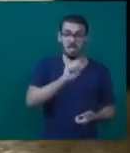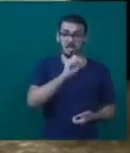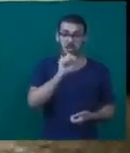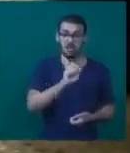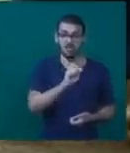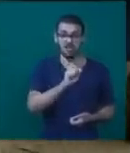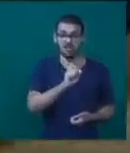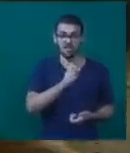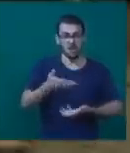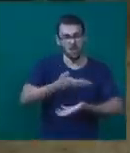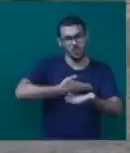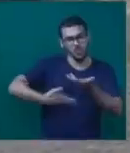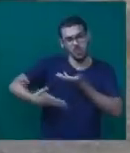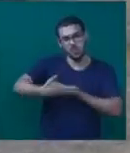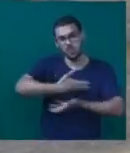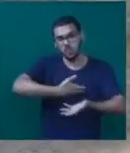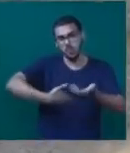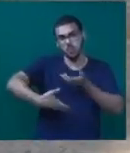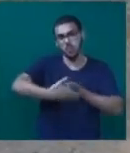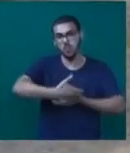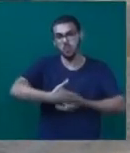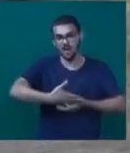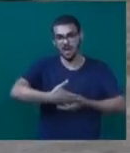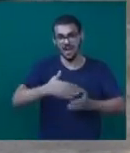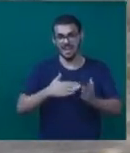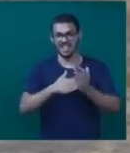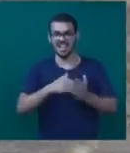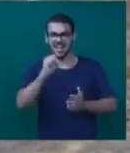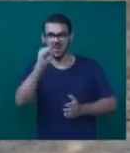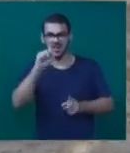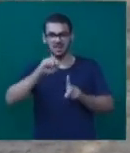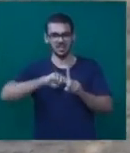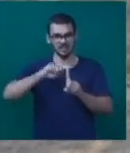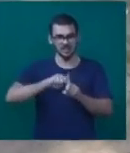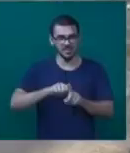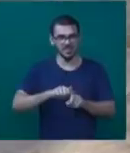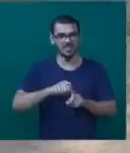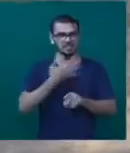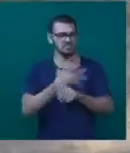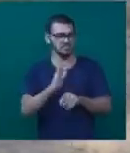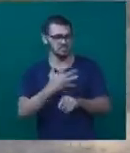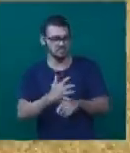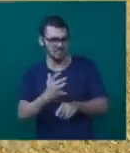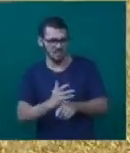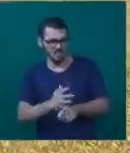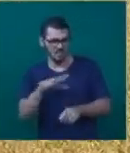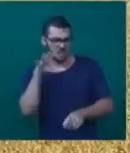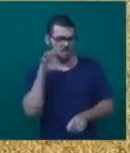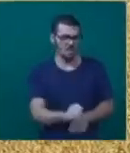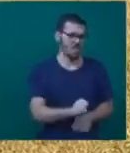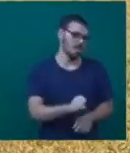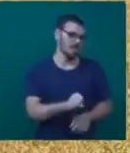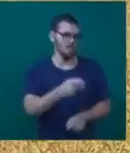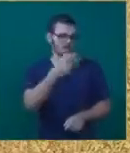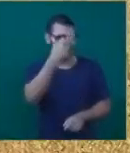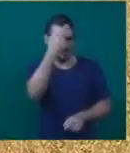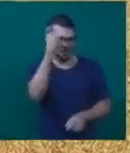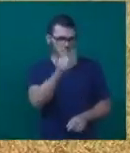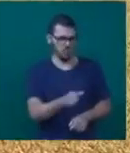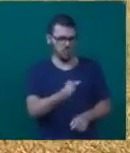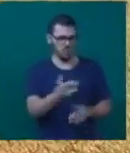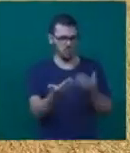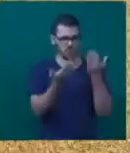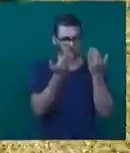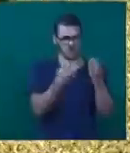de sociabilização. Até os 8 meses, os cachorros são treinados para captura de suspeitos e